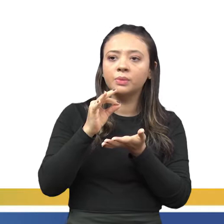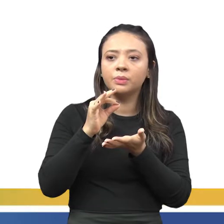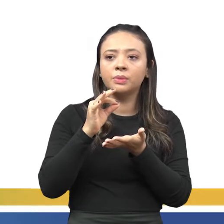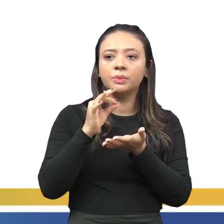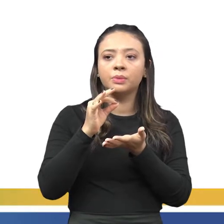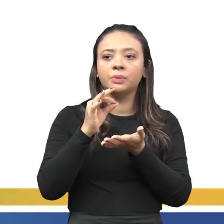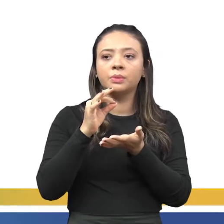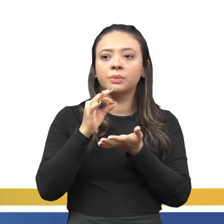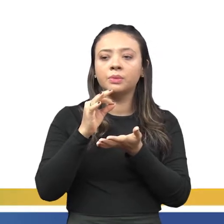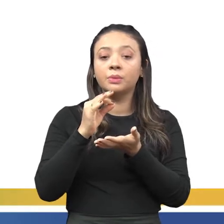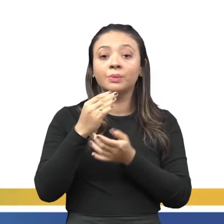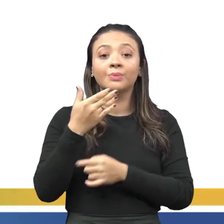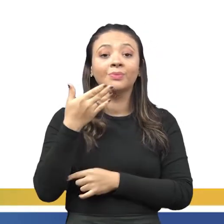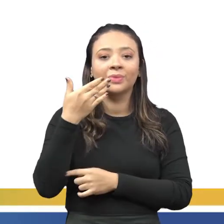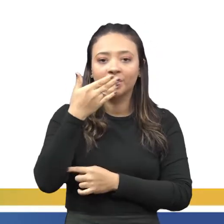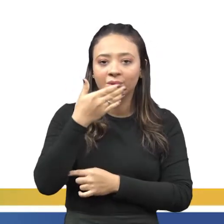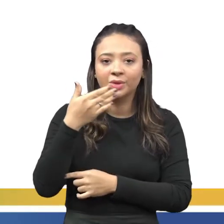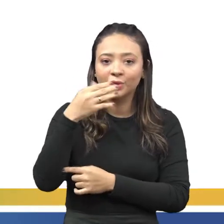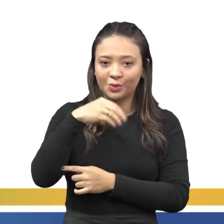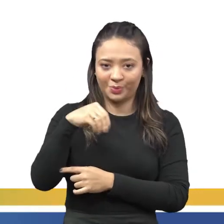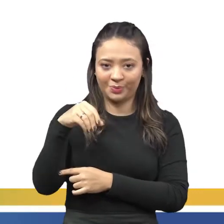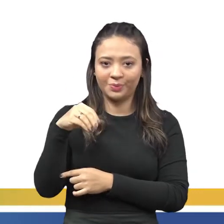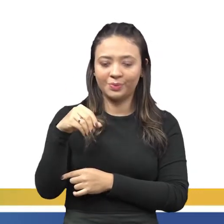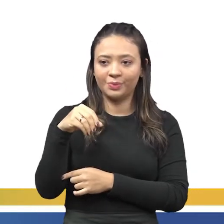café, sugar,